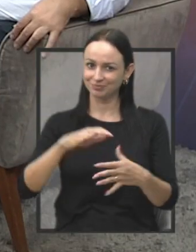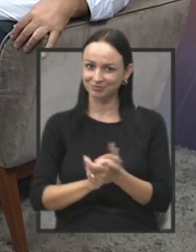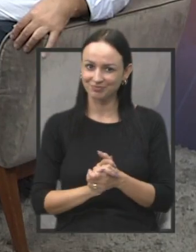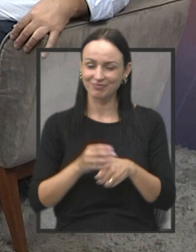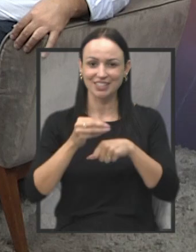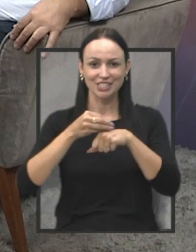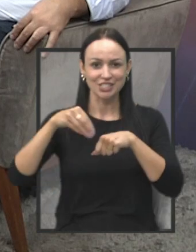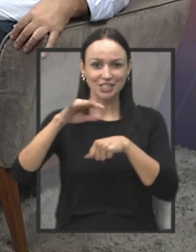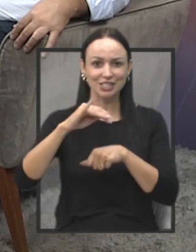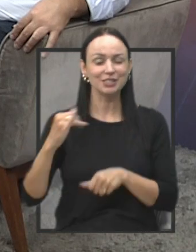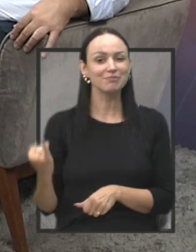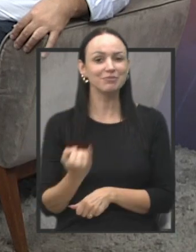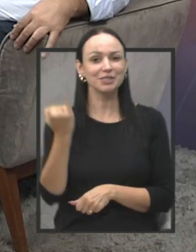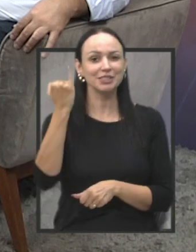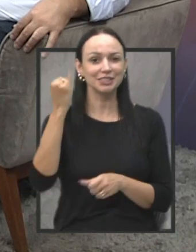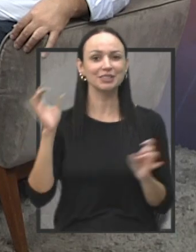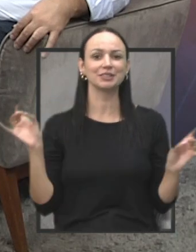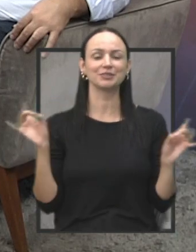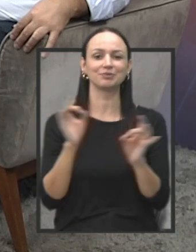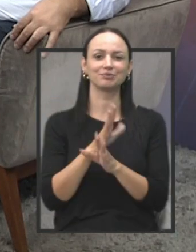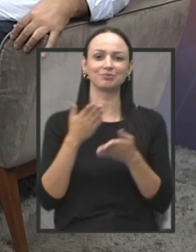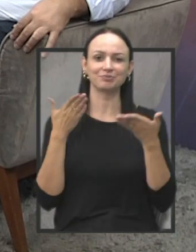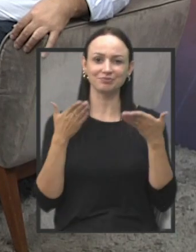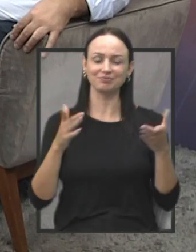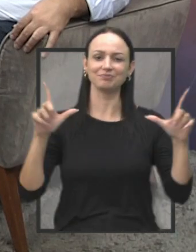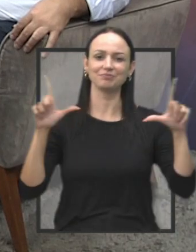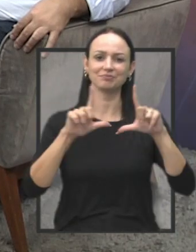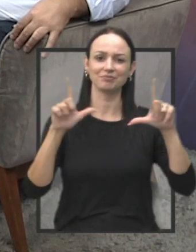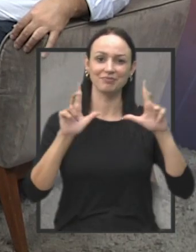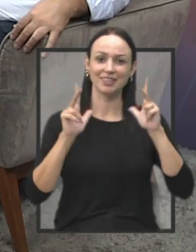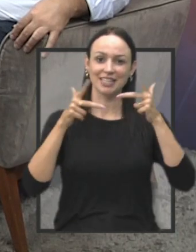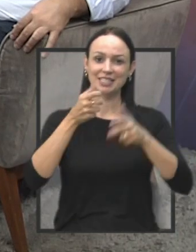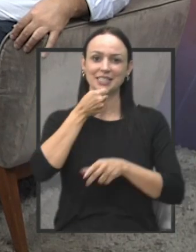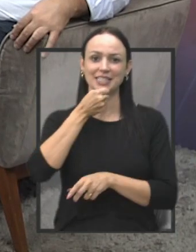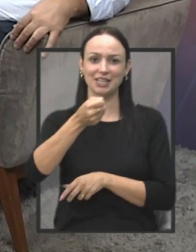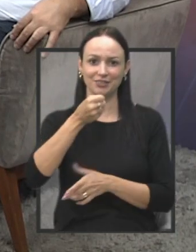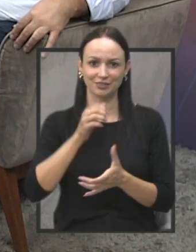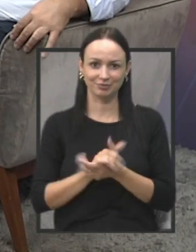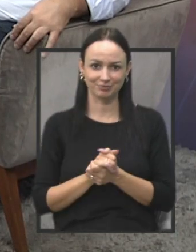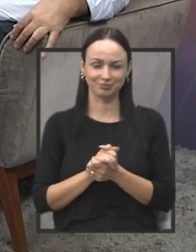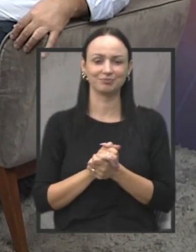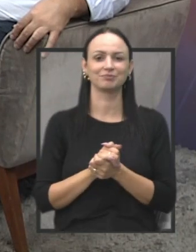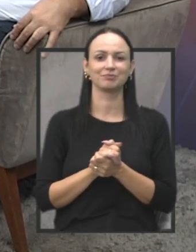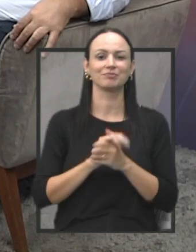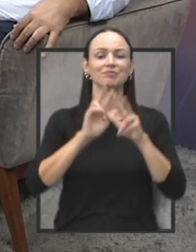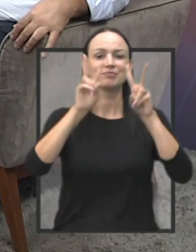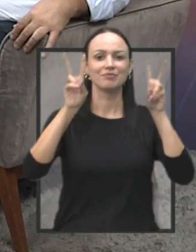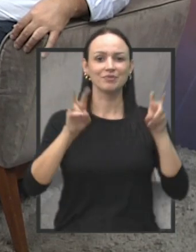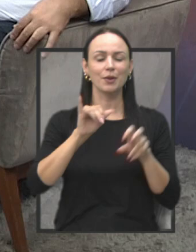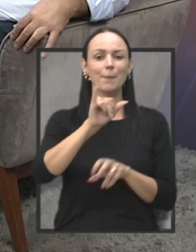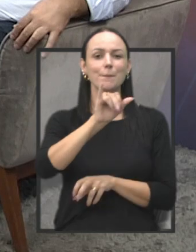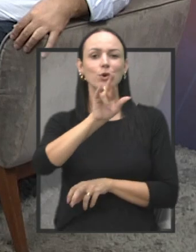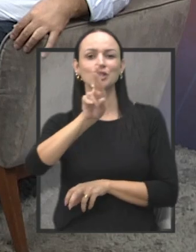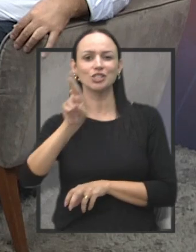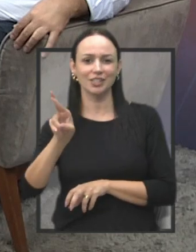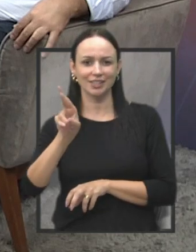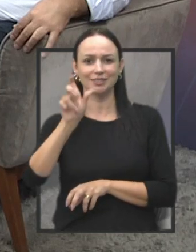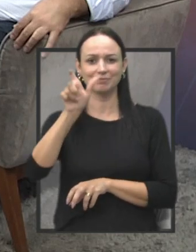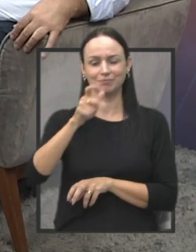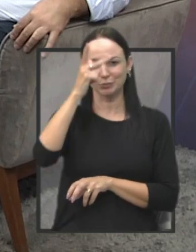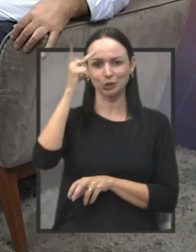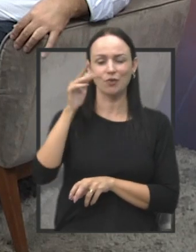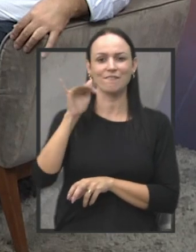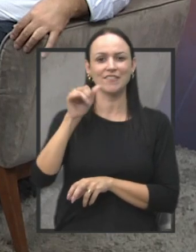dicas valiosas que nós vamos encerrando então esta edição do Câmara Entrevista com o tema Imposto de Renda da